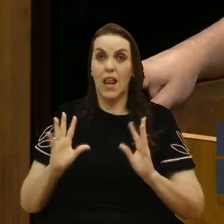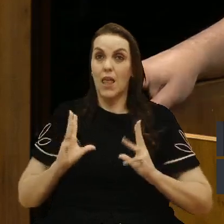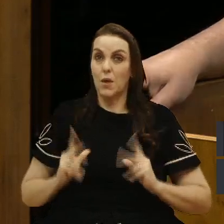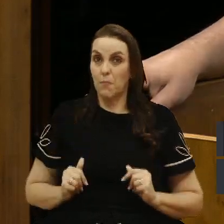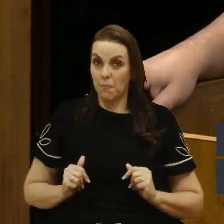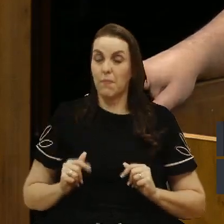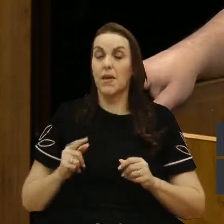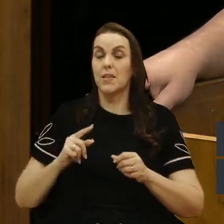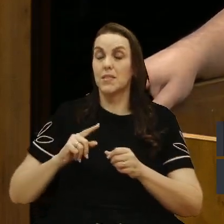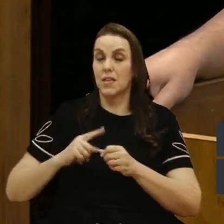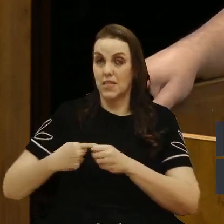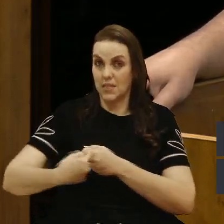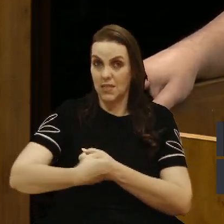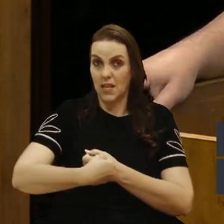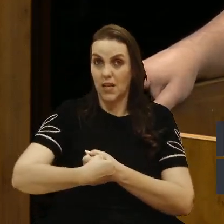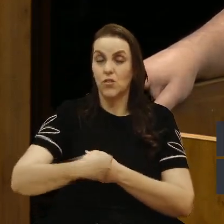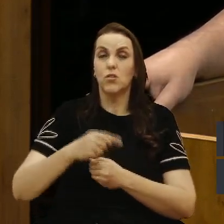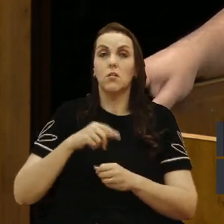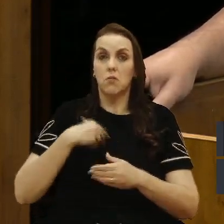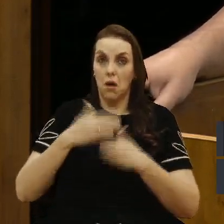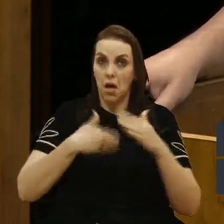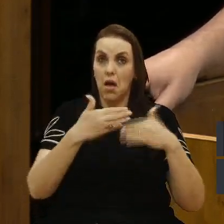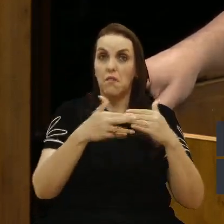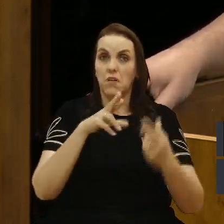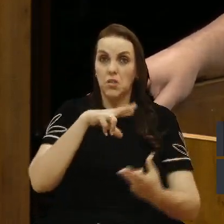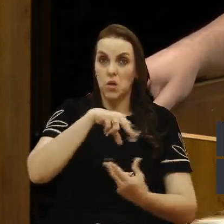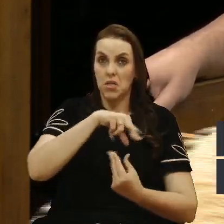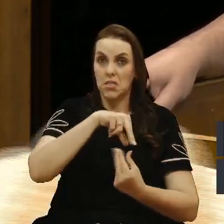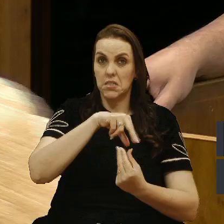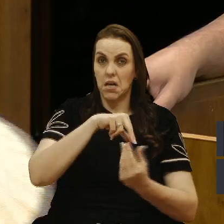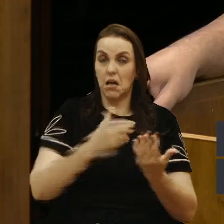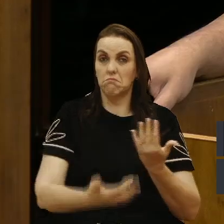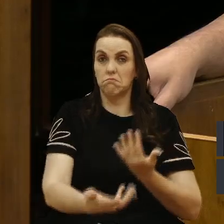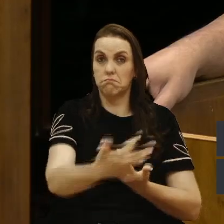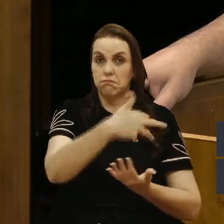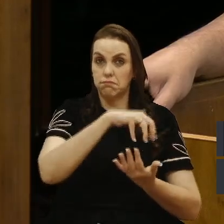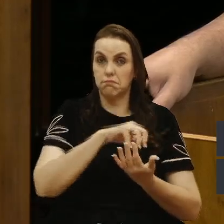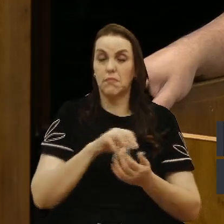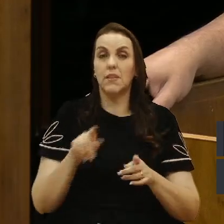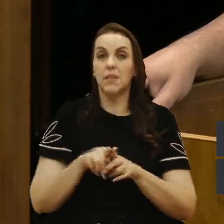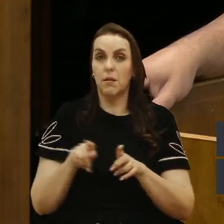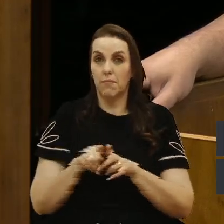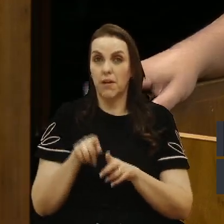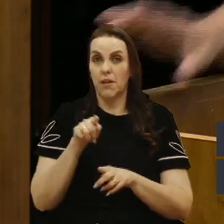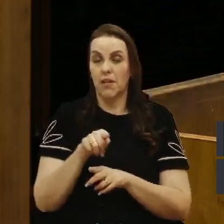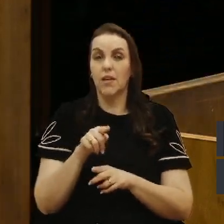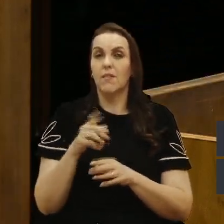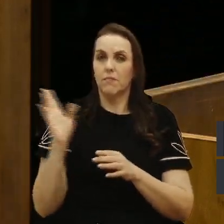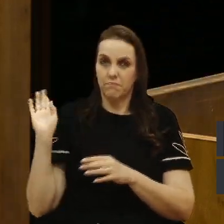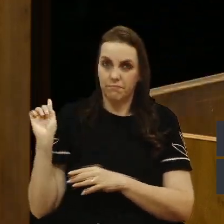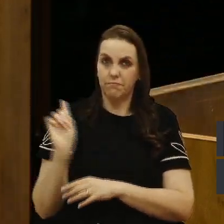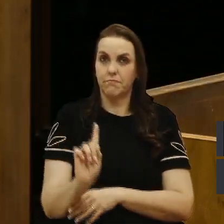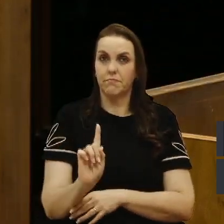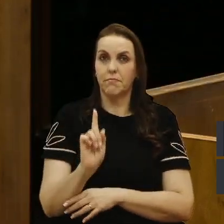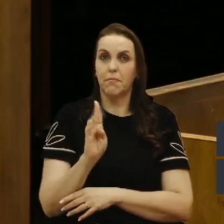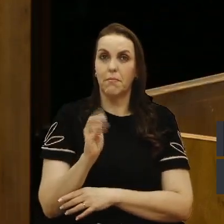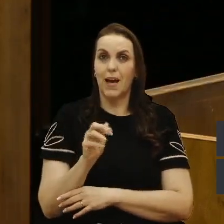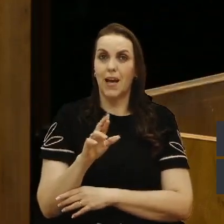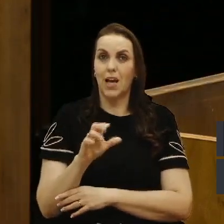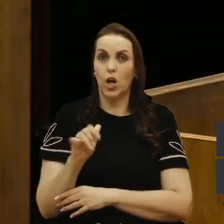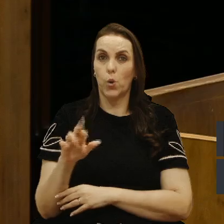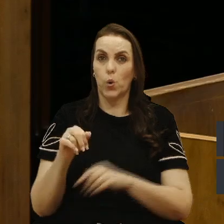avançamos muito, nós temos coleta seletiva, nós vamos trazer o Barcarolo aqui, vamos fazer uma reunião pública para tratar sobre isso. Mas o Rio de